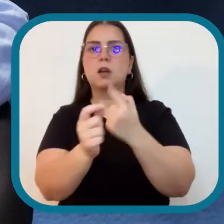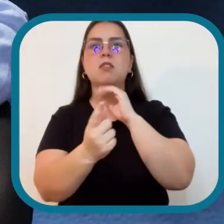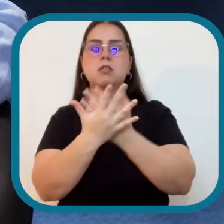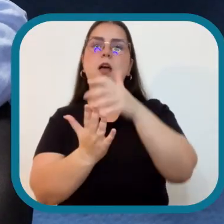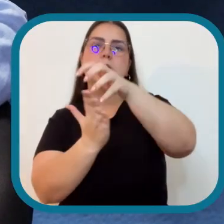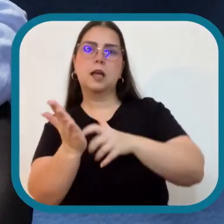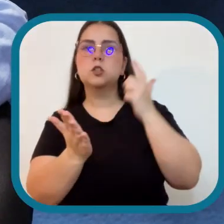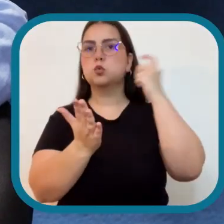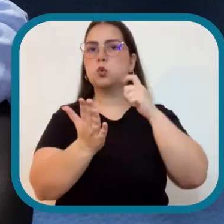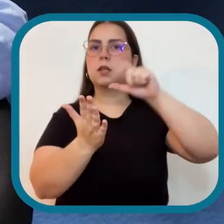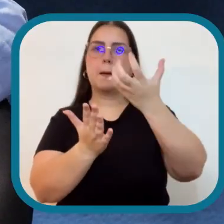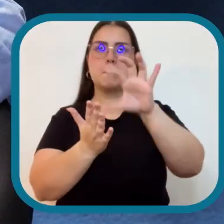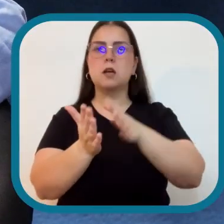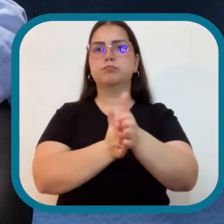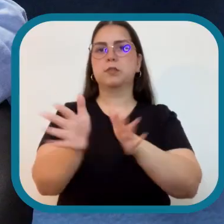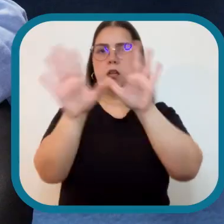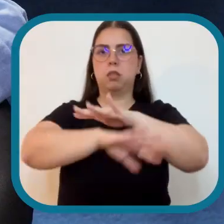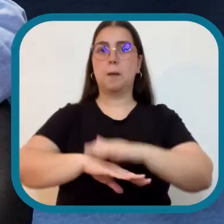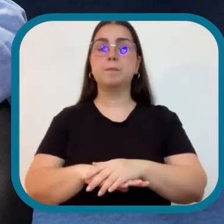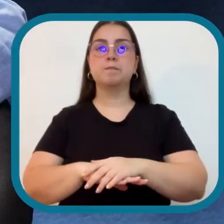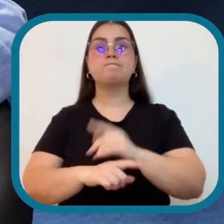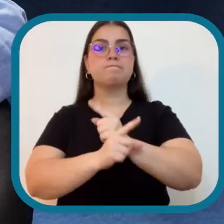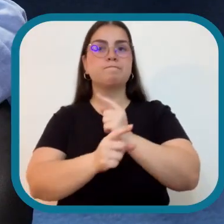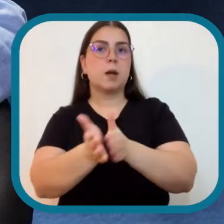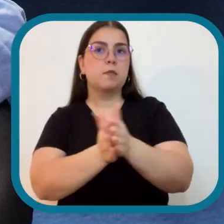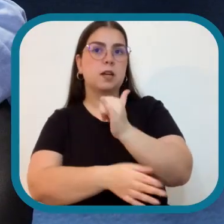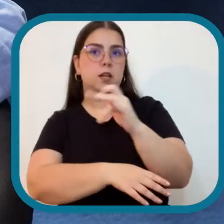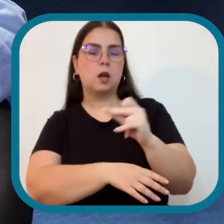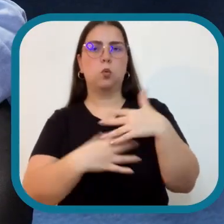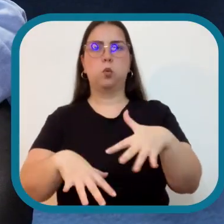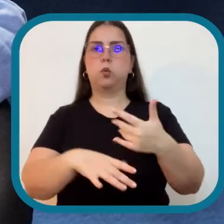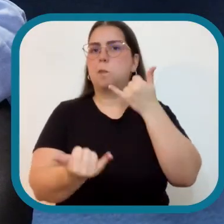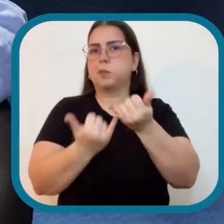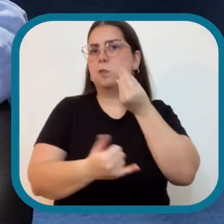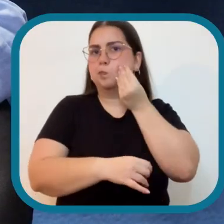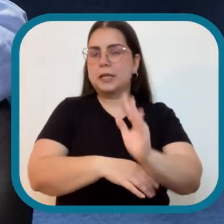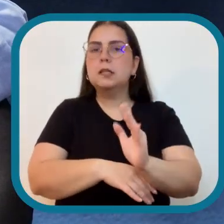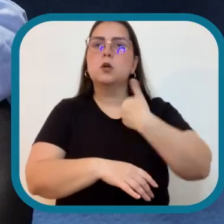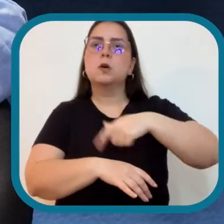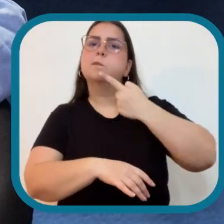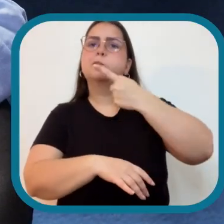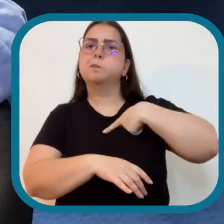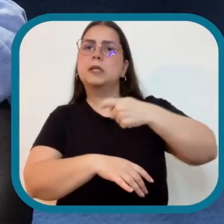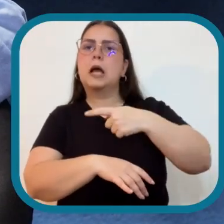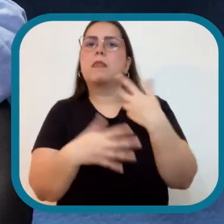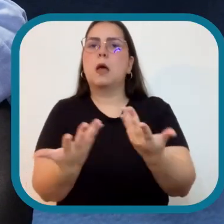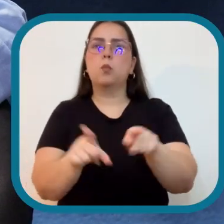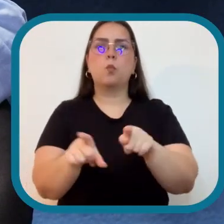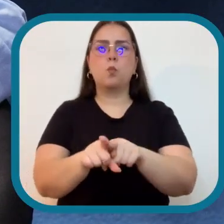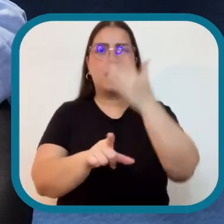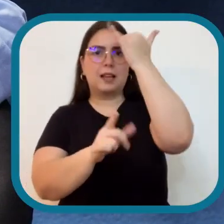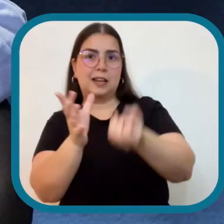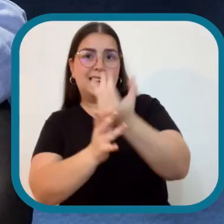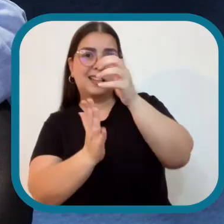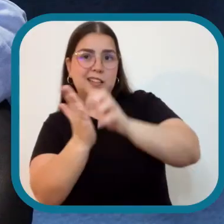texto, áudio e imagem. Nos tempos que correm, em que o recurso à inteligência artificial é cada vez mais inevitável, questionamos-nos hoje sobre se a